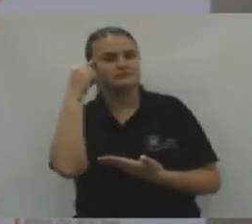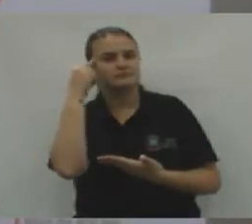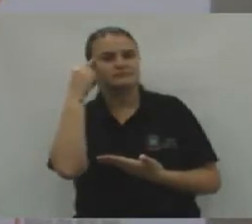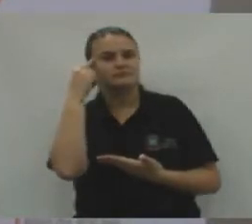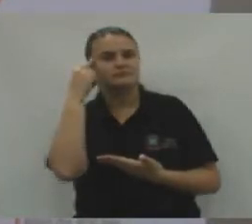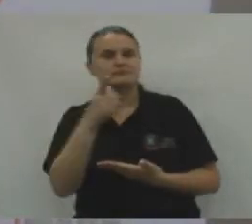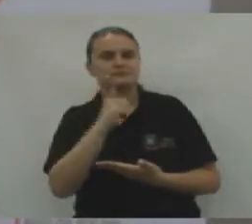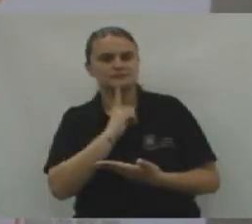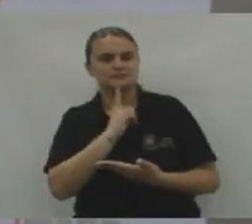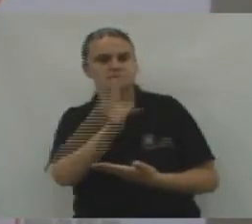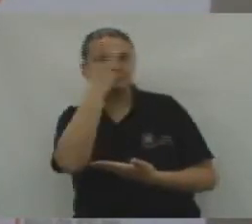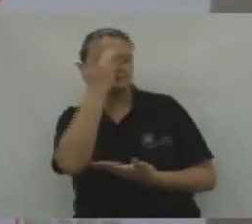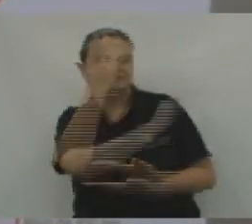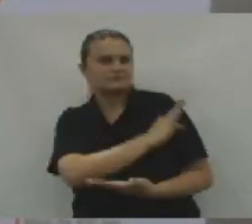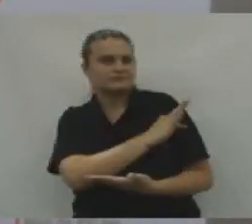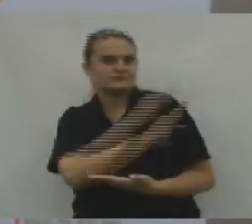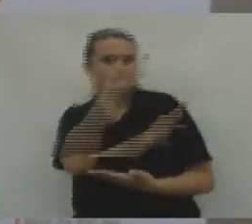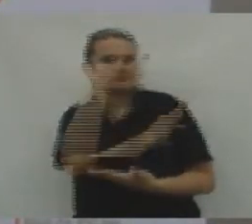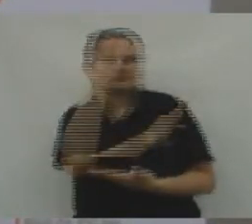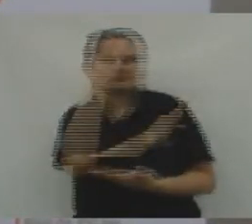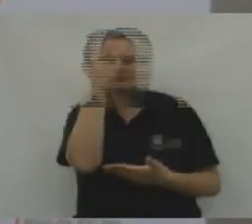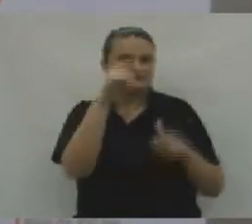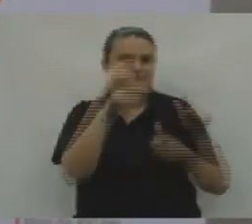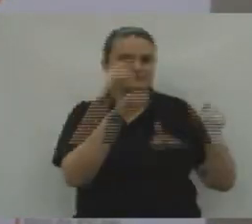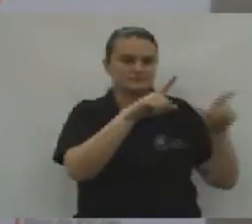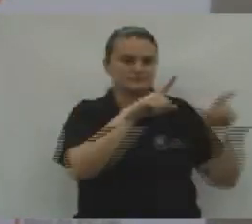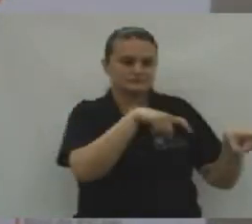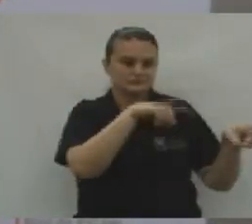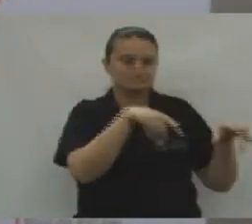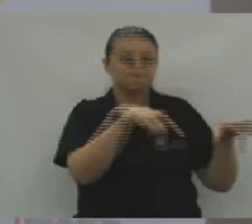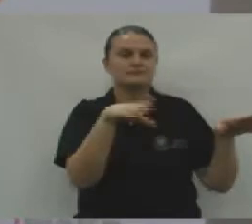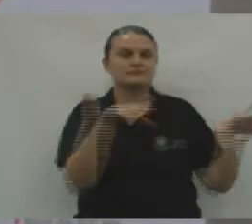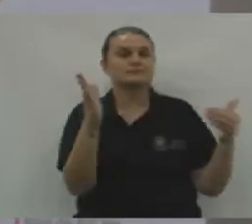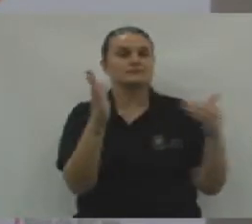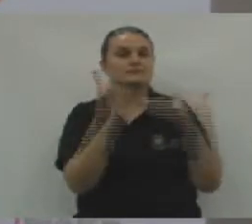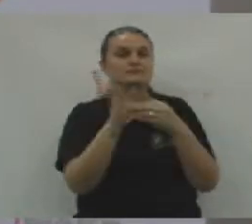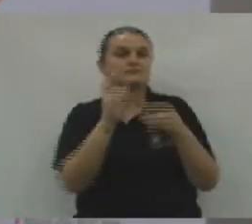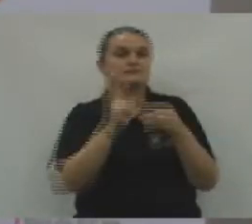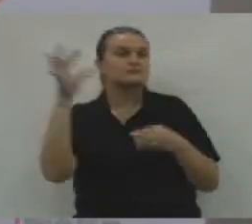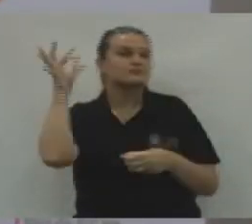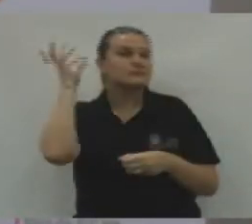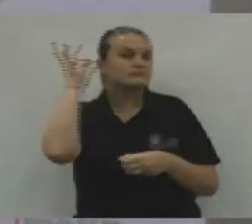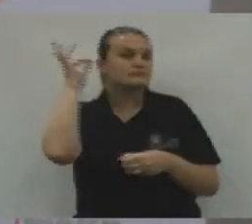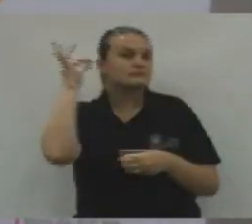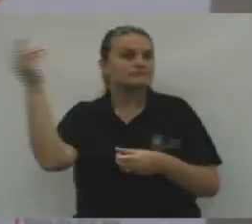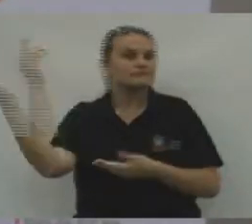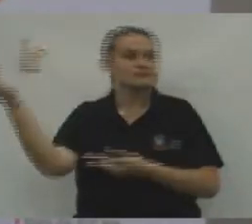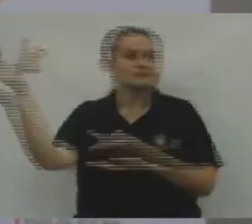técnicos e agricultores até da região de Ponta Grossa, vindo conhecer o nosso trabalho aqui em União da